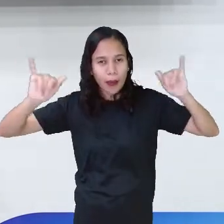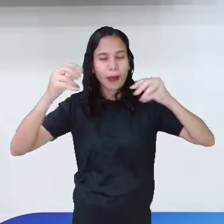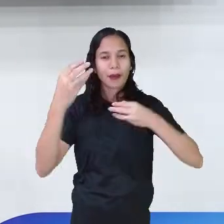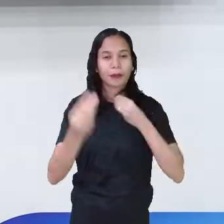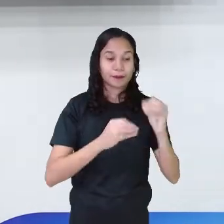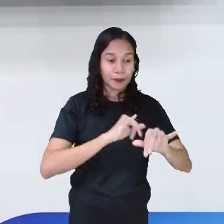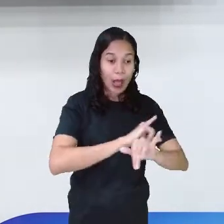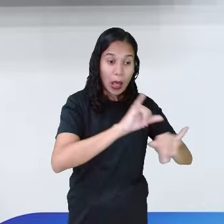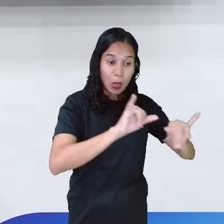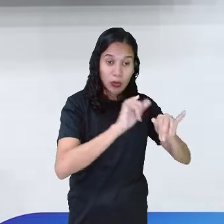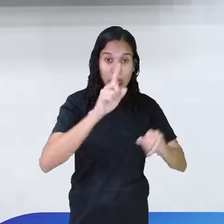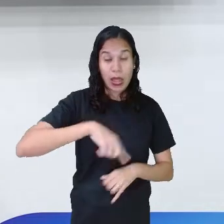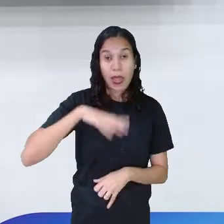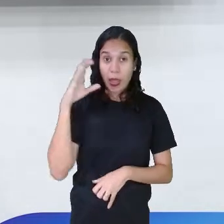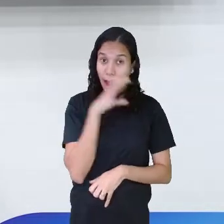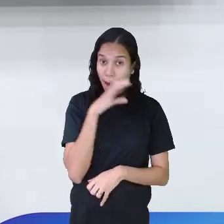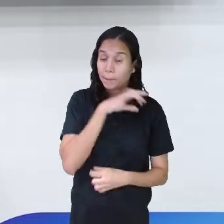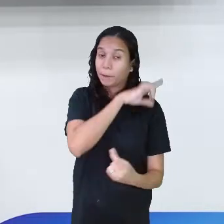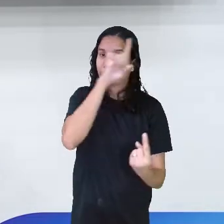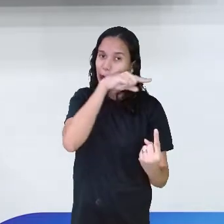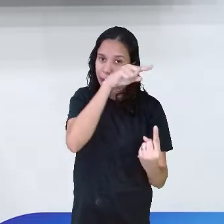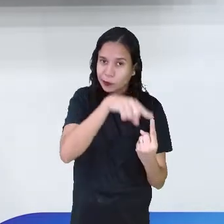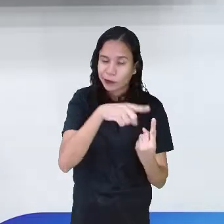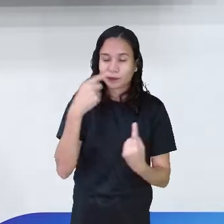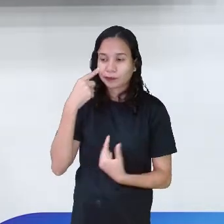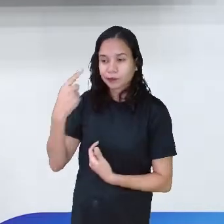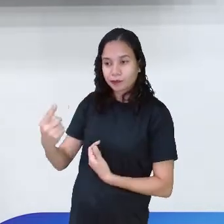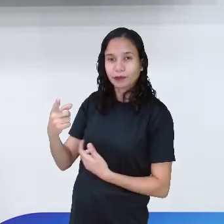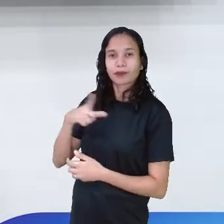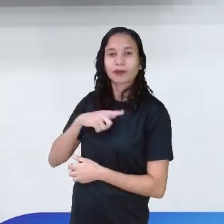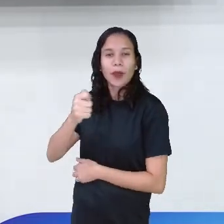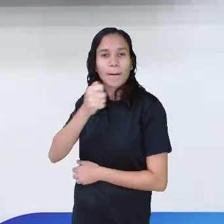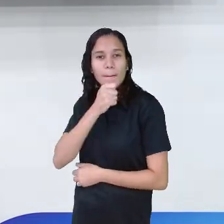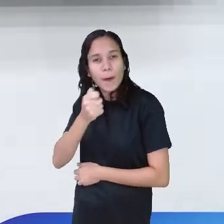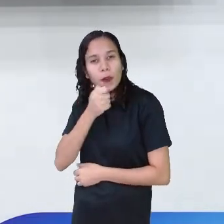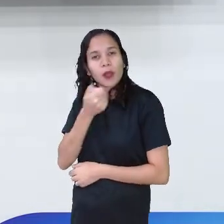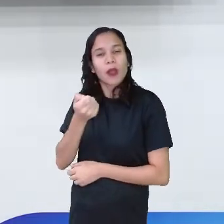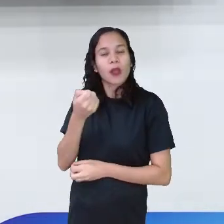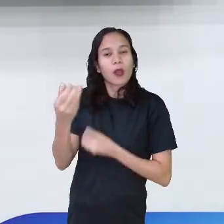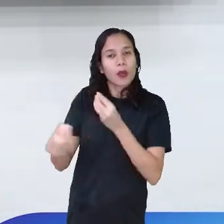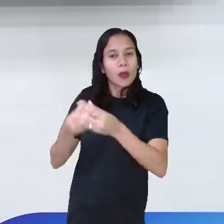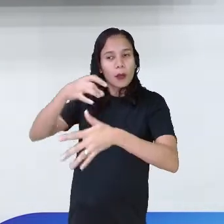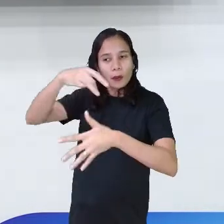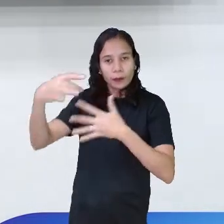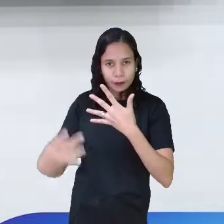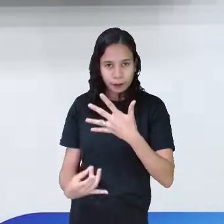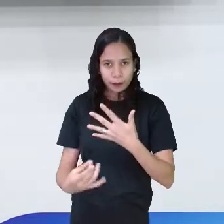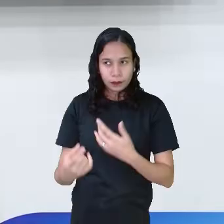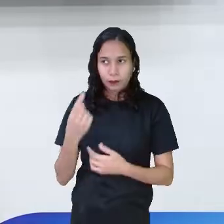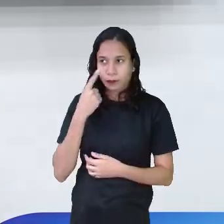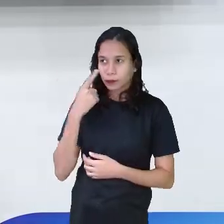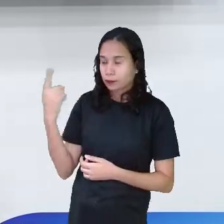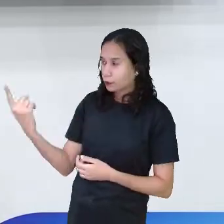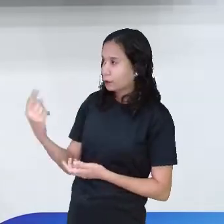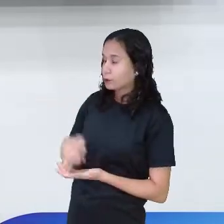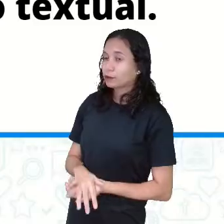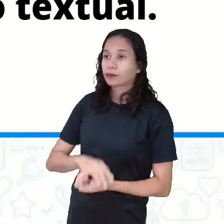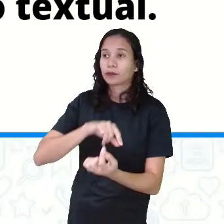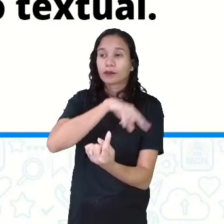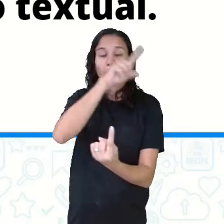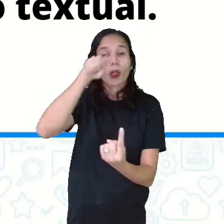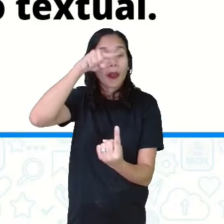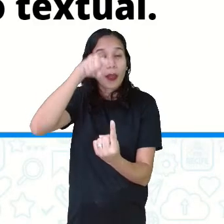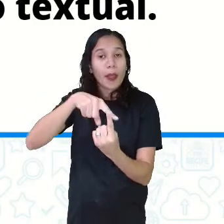maneira mais rápida, mais objetiva, e a reportagem de maneira mais detalhada. Veja o que está escrito aí, ó. O